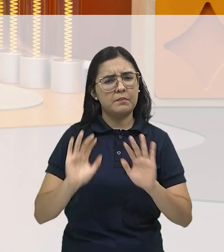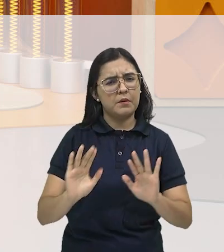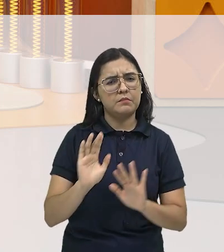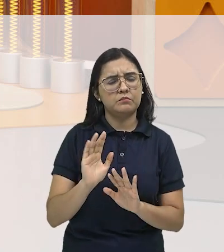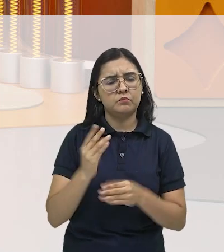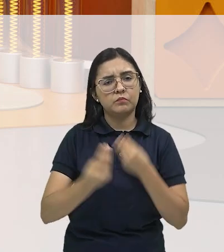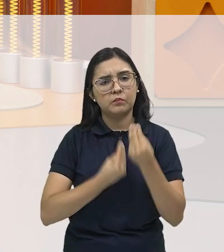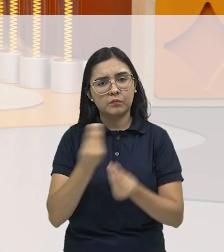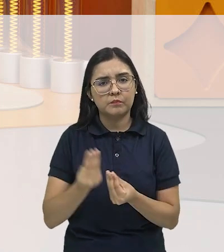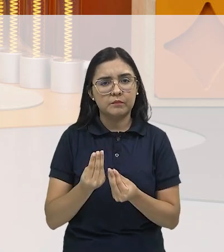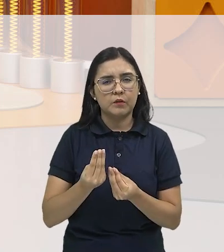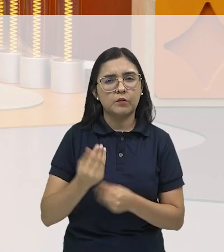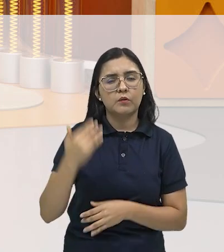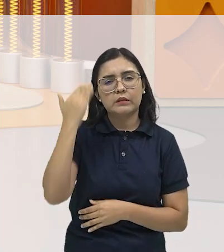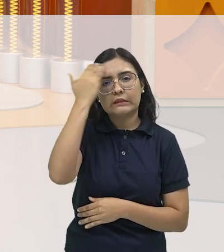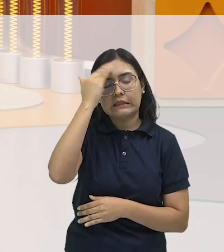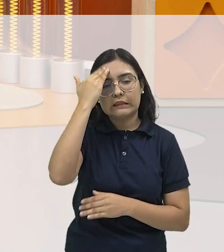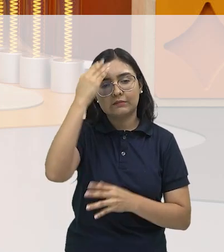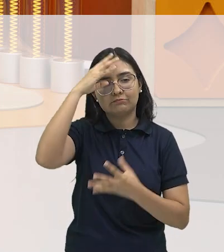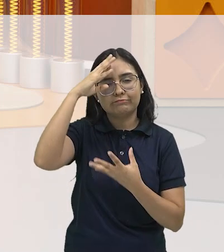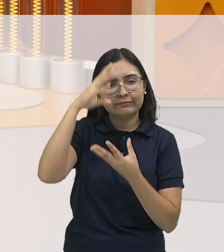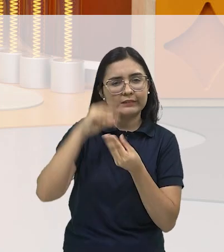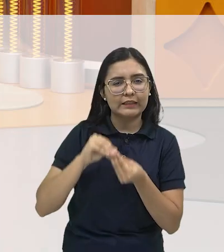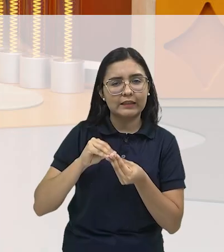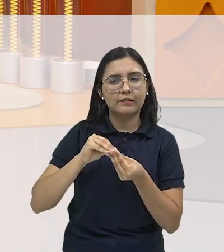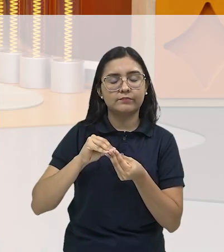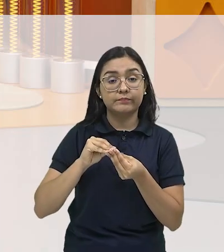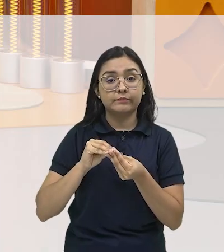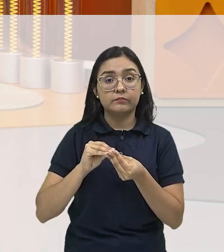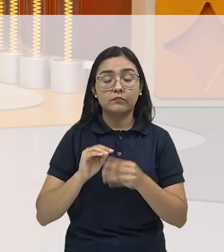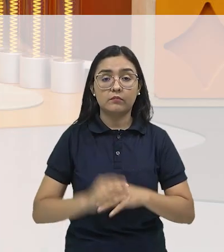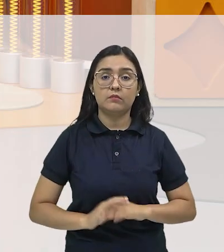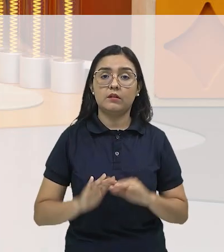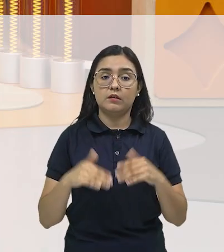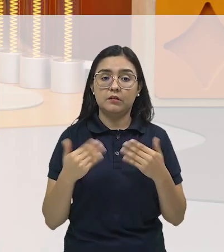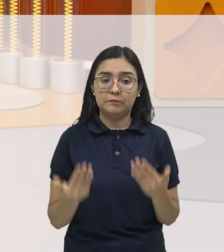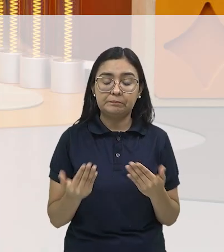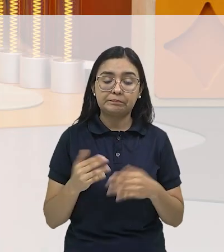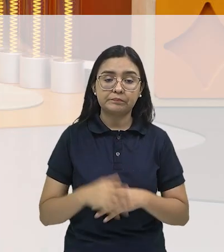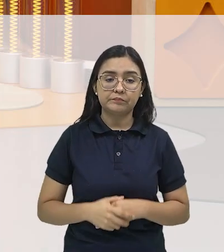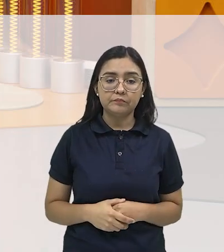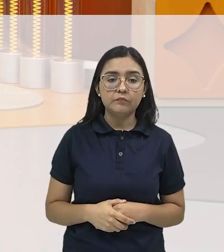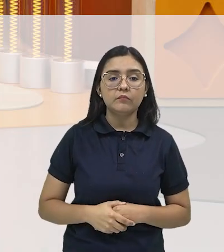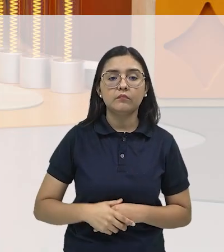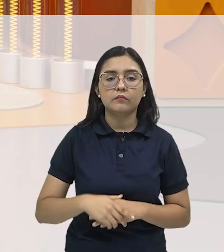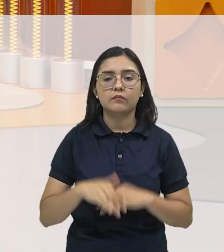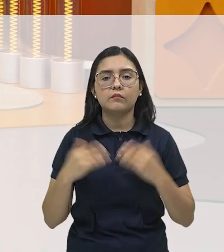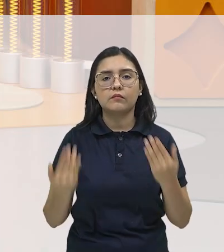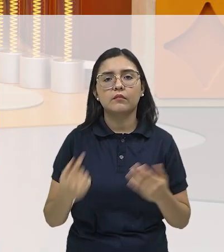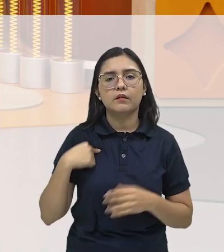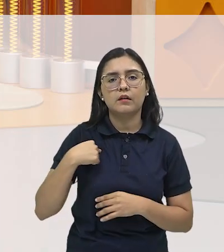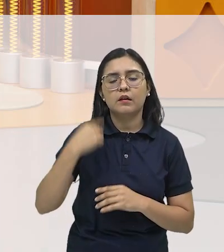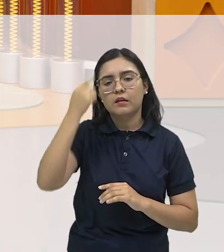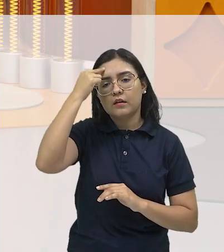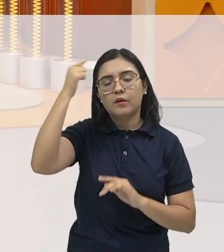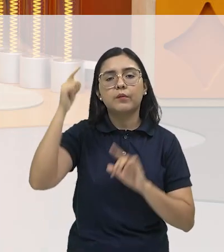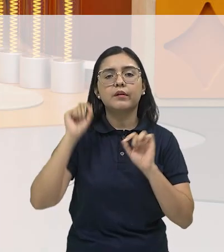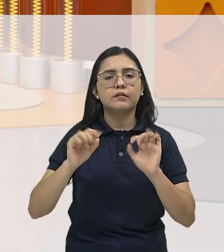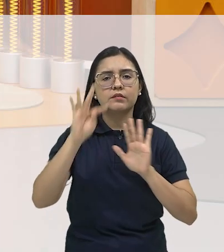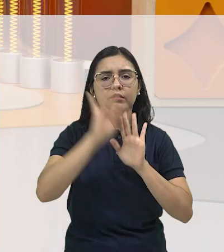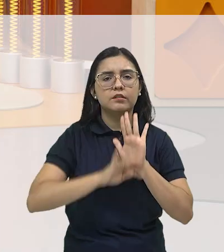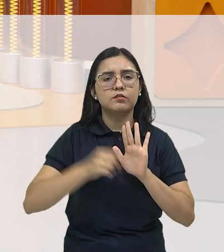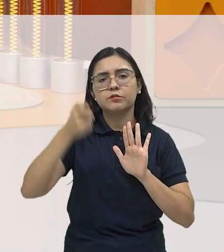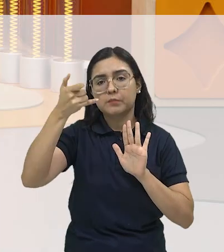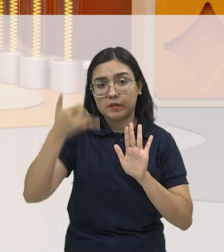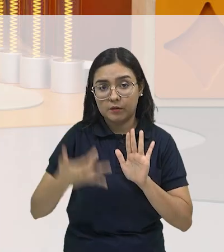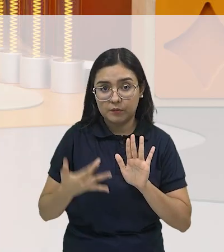Peraí. Estou tentando lhe acompanhar aqui no seu raciocínio. Basicamente, a ideia desse texto é dizer o